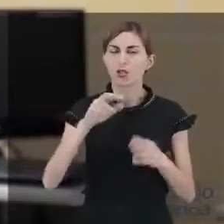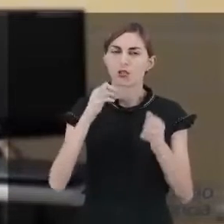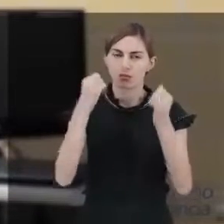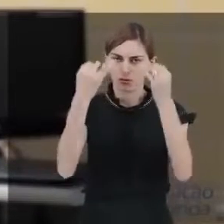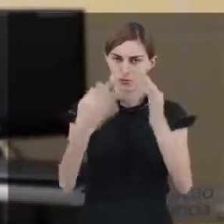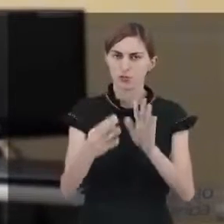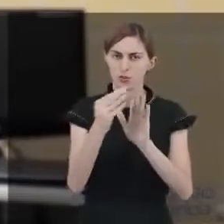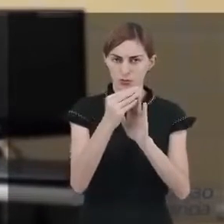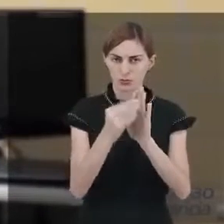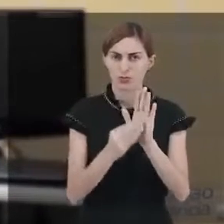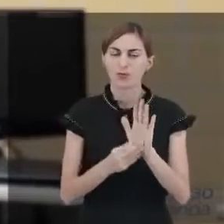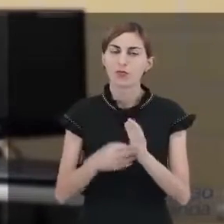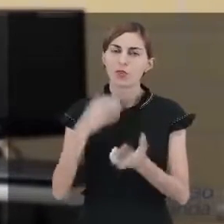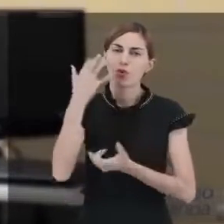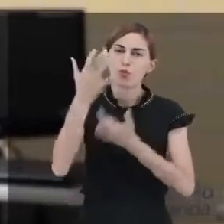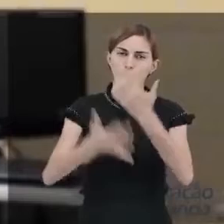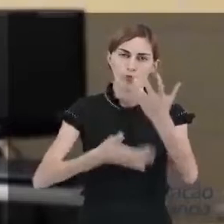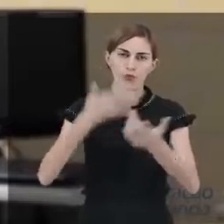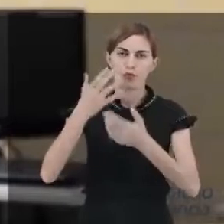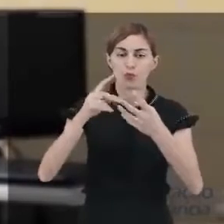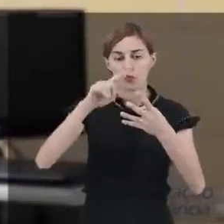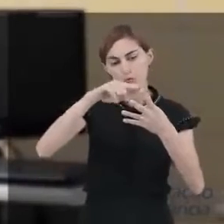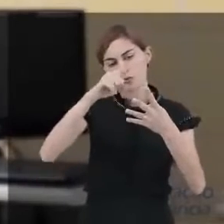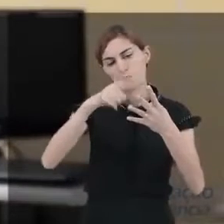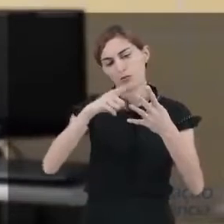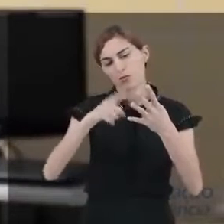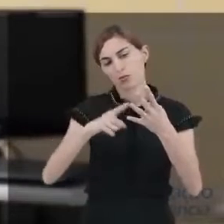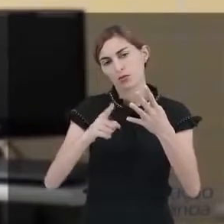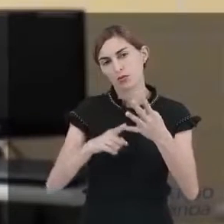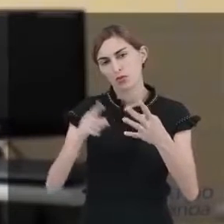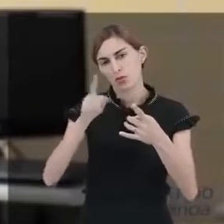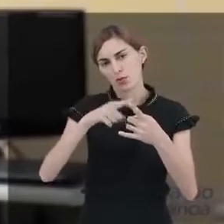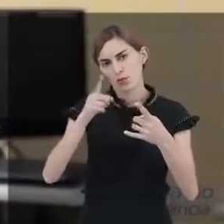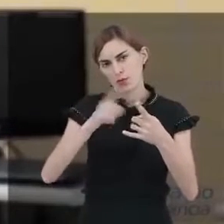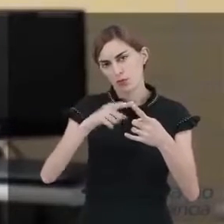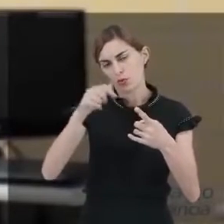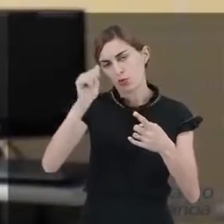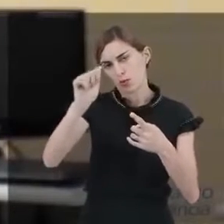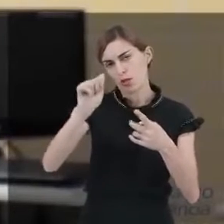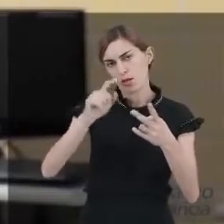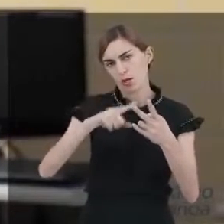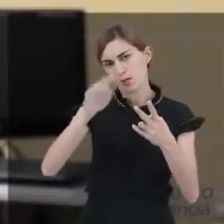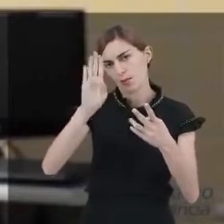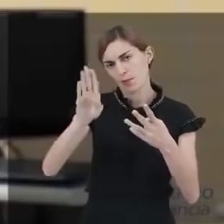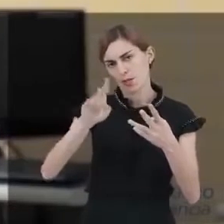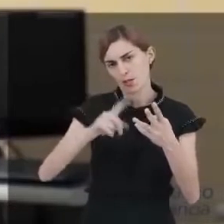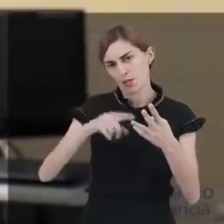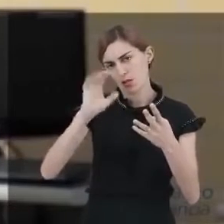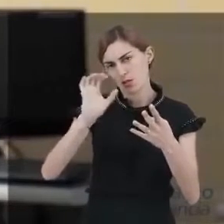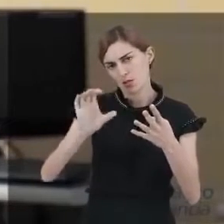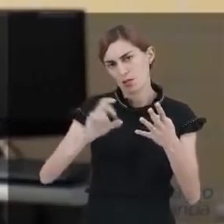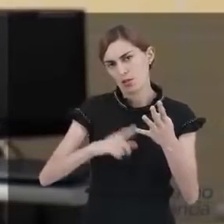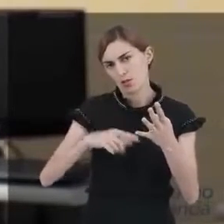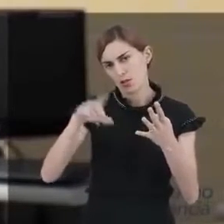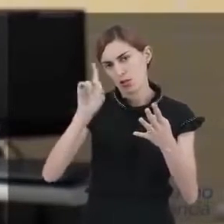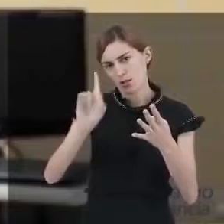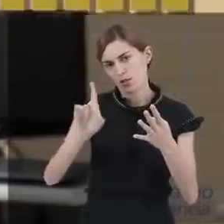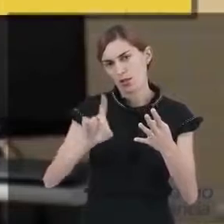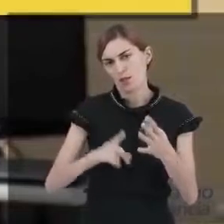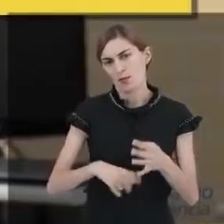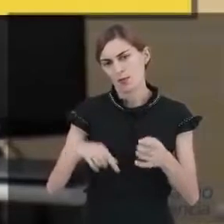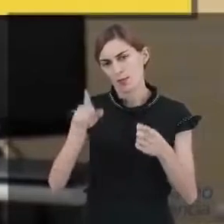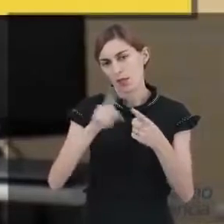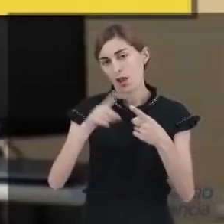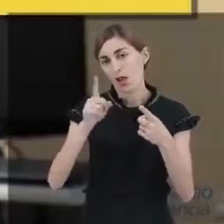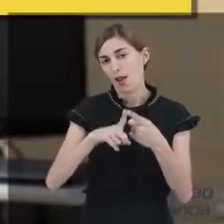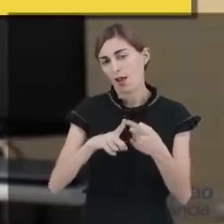que o fogo ele é dividido em 4 classes. Fogo de classe A, classe B, classe C e classe D. A classe